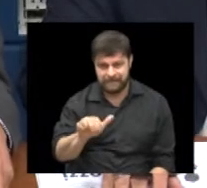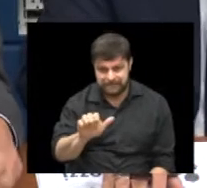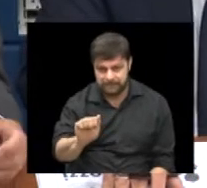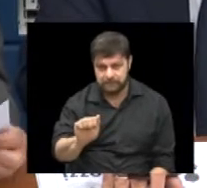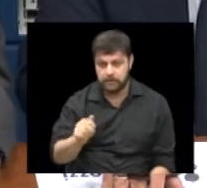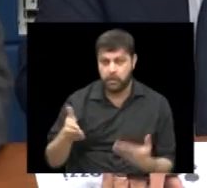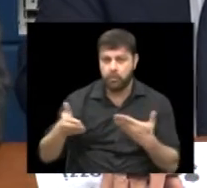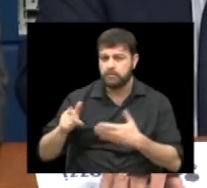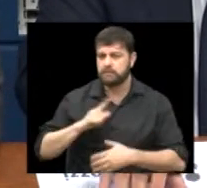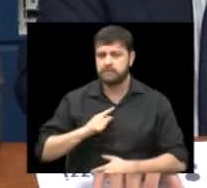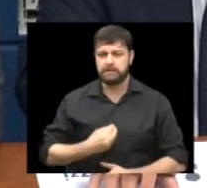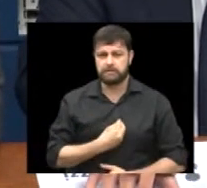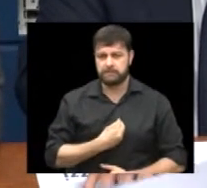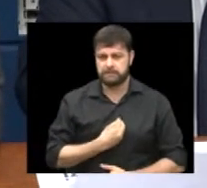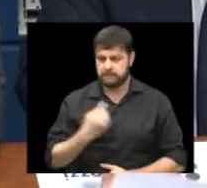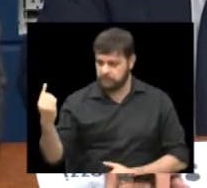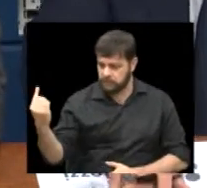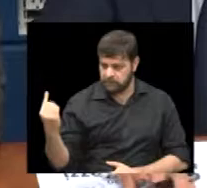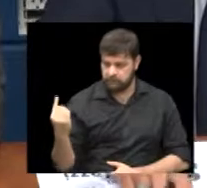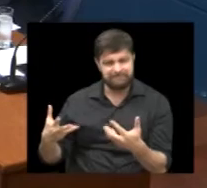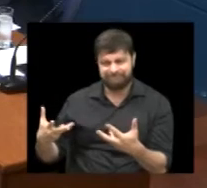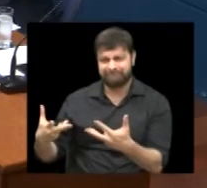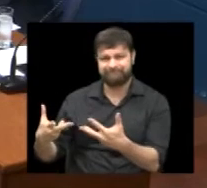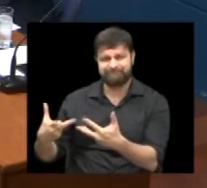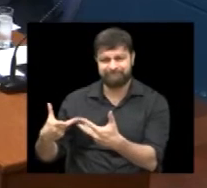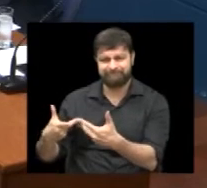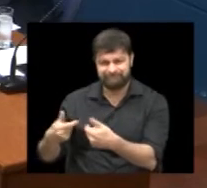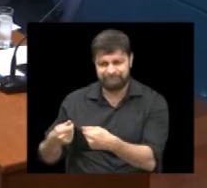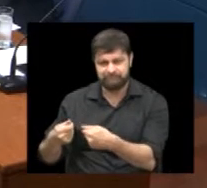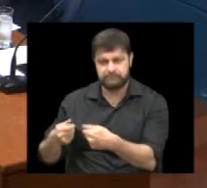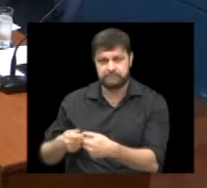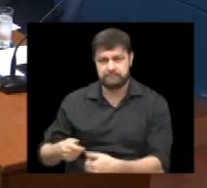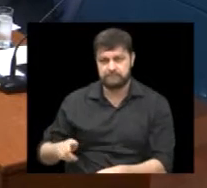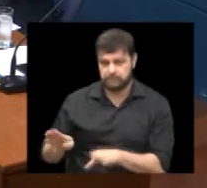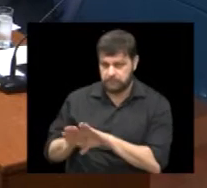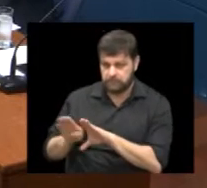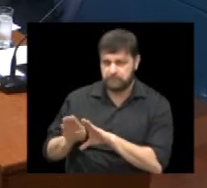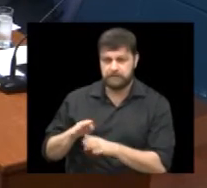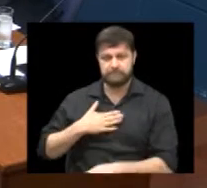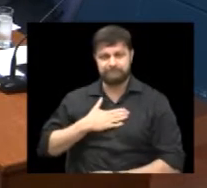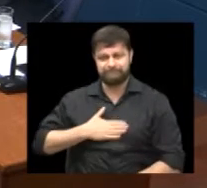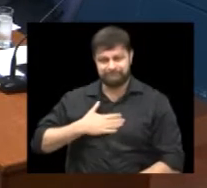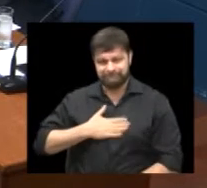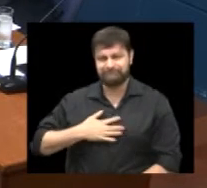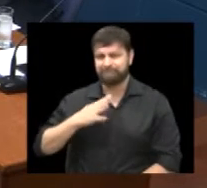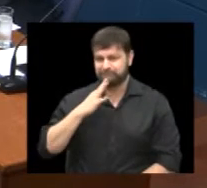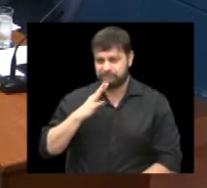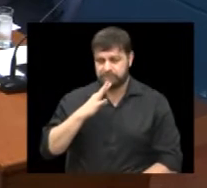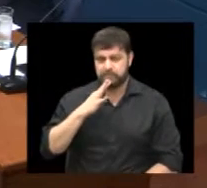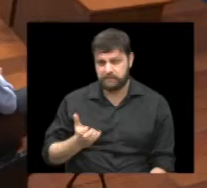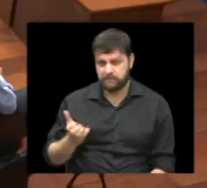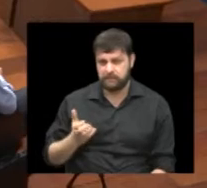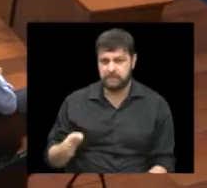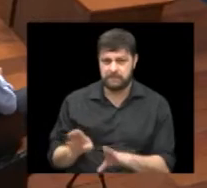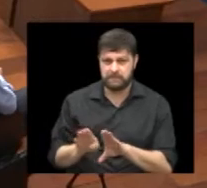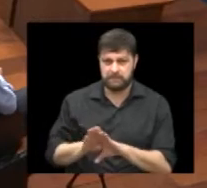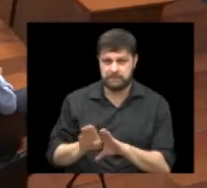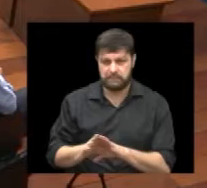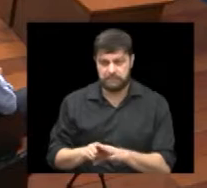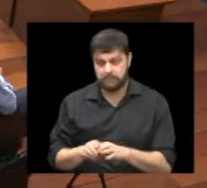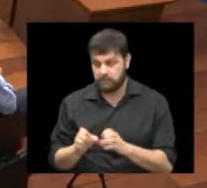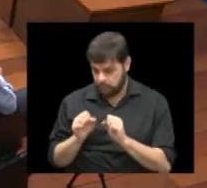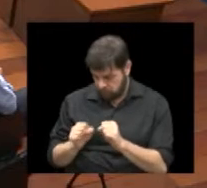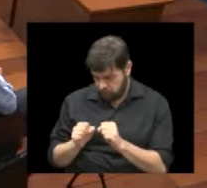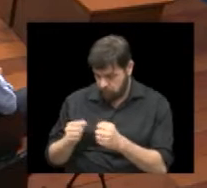presidida pelo vereador jorge da farmácia a comissão permanente das pessoas com deficiências recebeu nesta terça feira para sua reunião